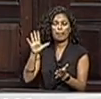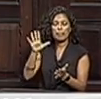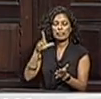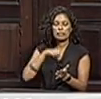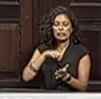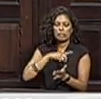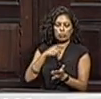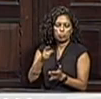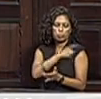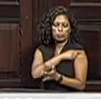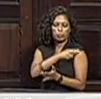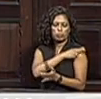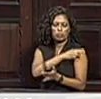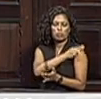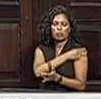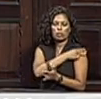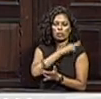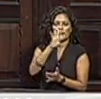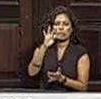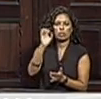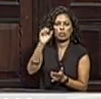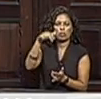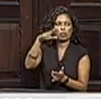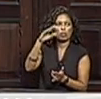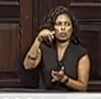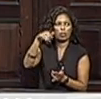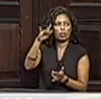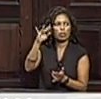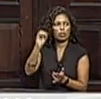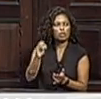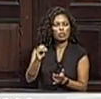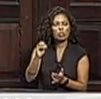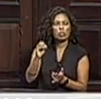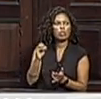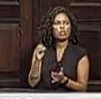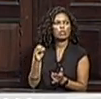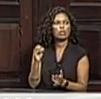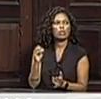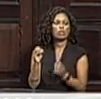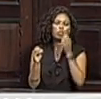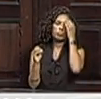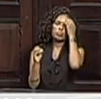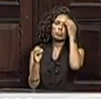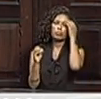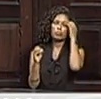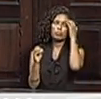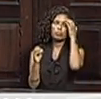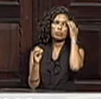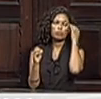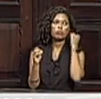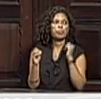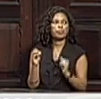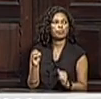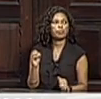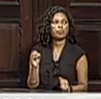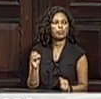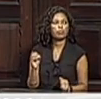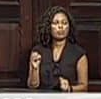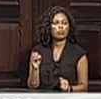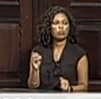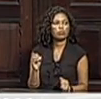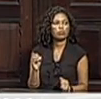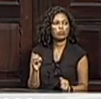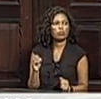engenharia, arquitetura e agronomia. Por que eu apresentei essa emenda? A gente vem sendo procurado já há algum